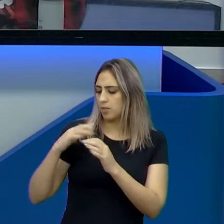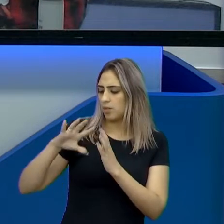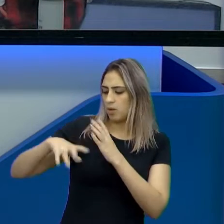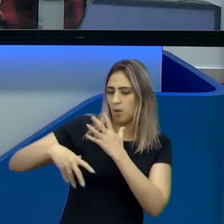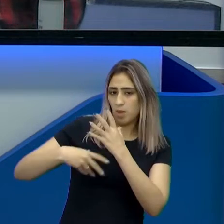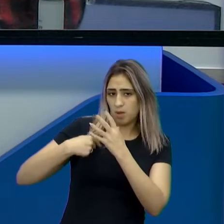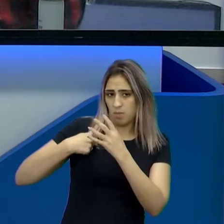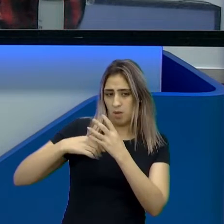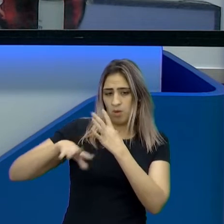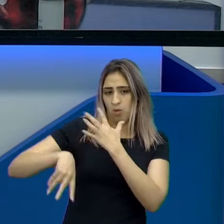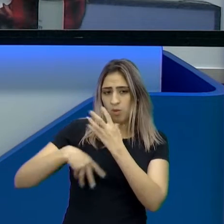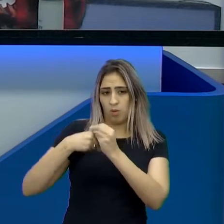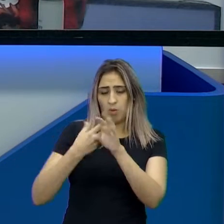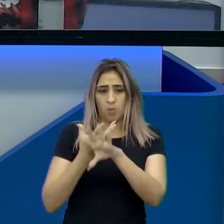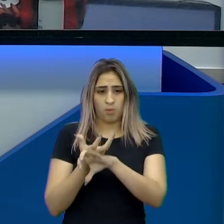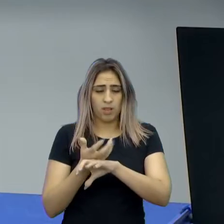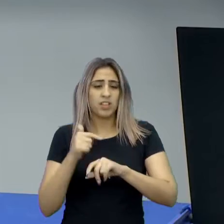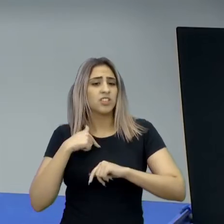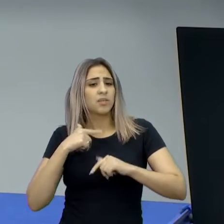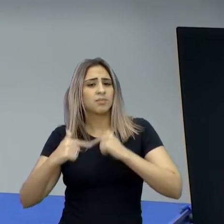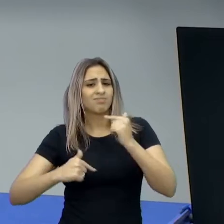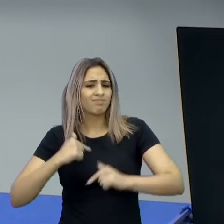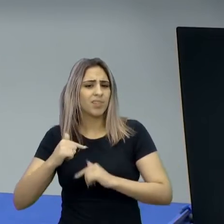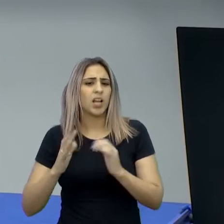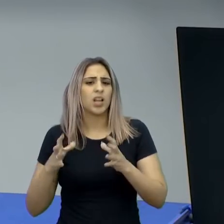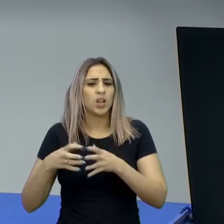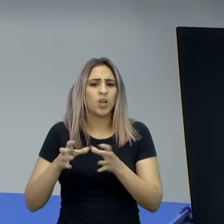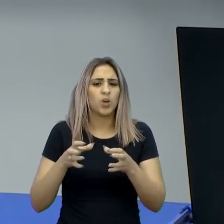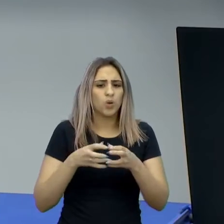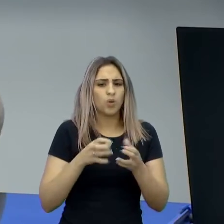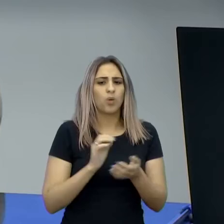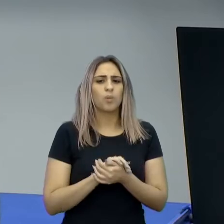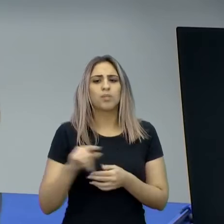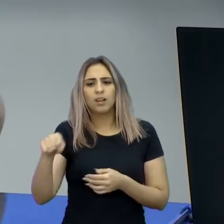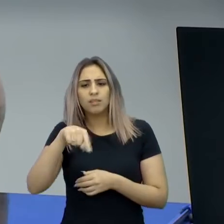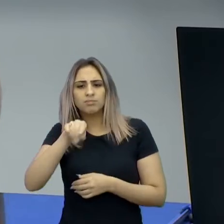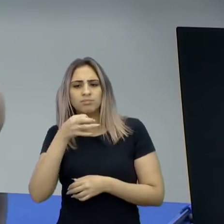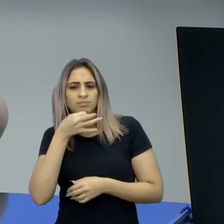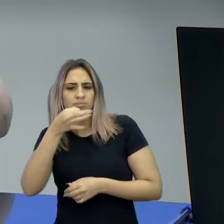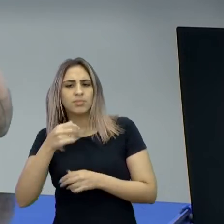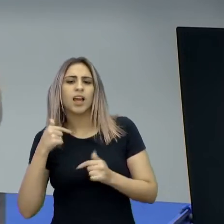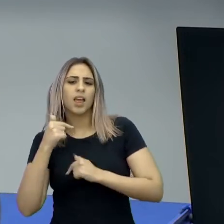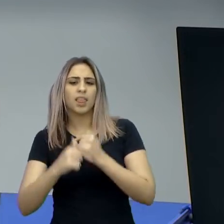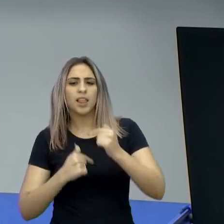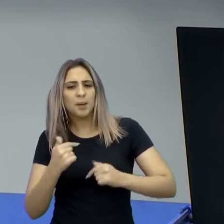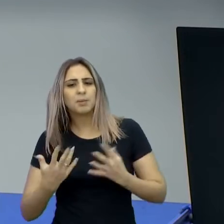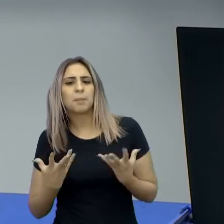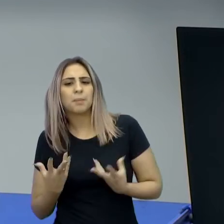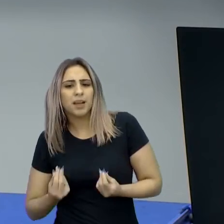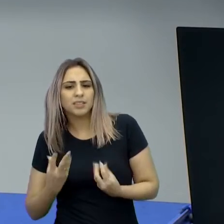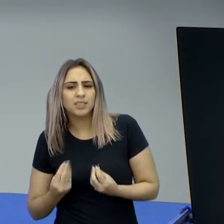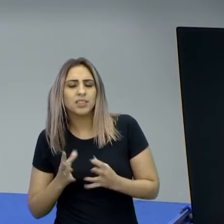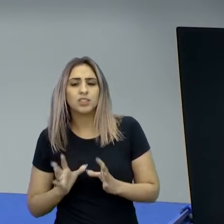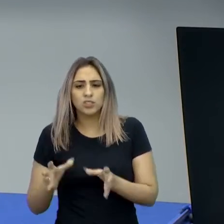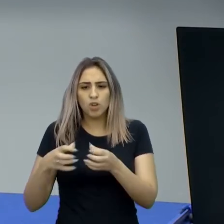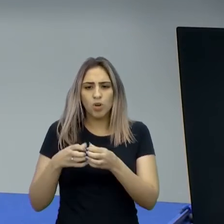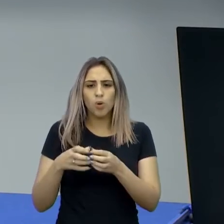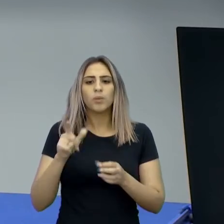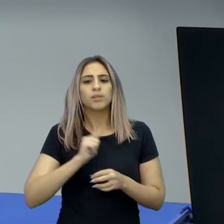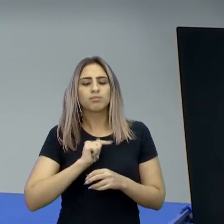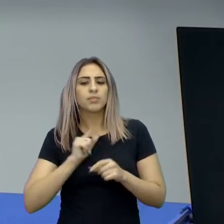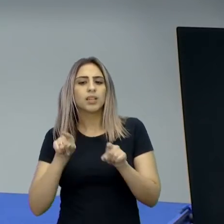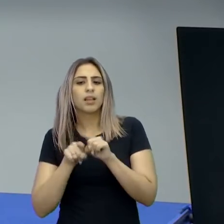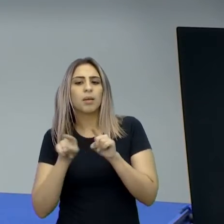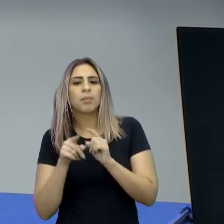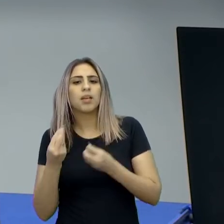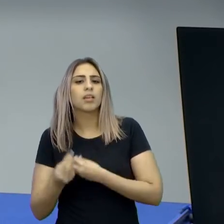teve bastante trabalho em grupo, pessoal. E eu acho que essa sugestão de trabalhar bastante em grupo tem a ver